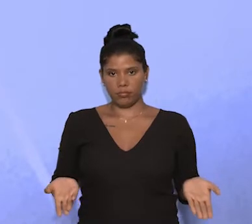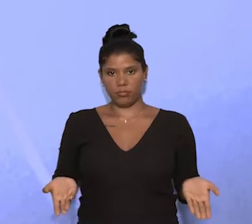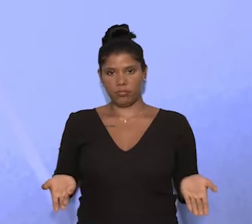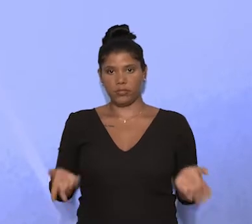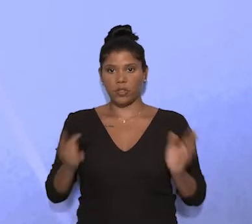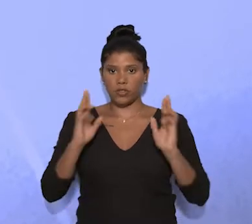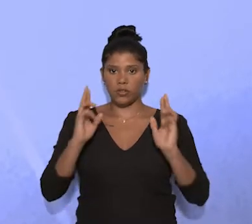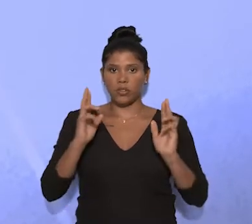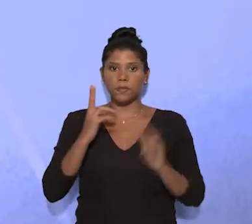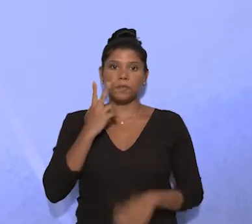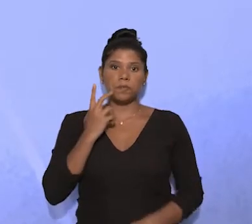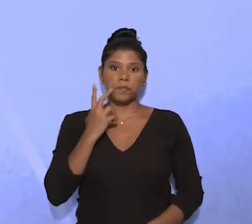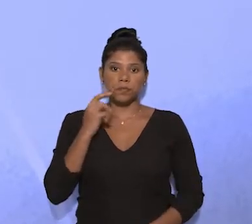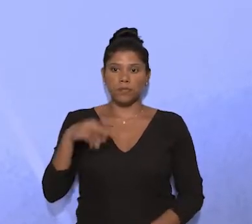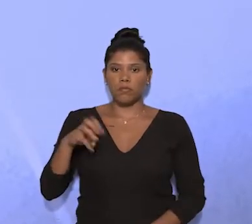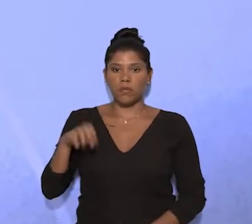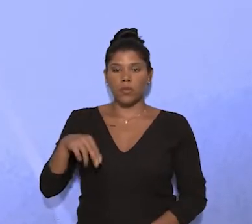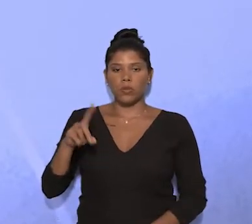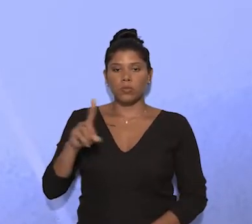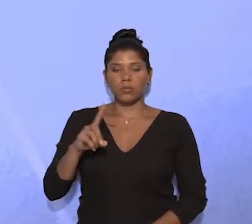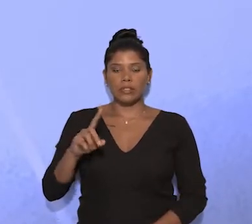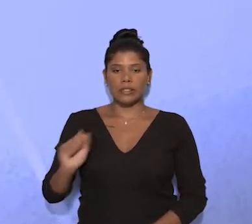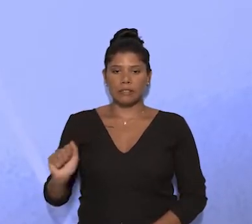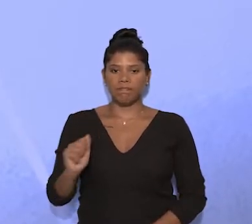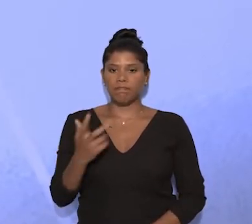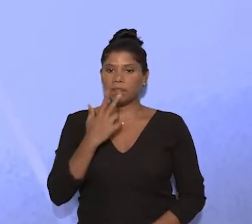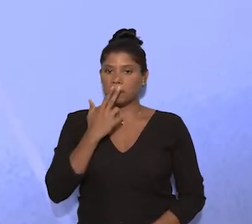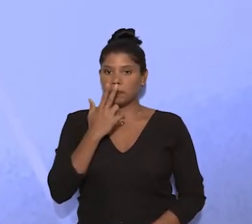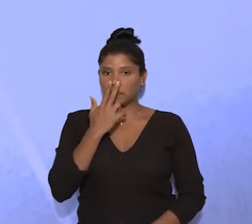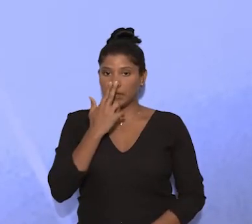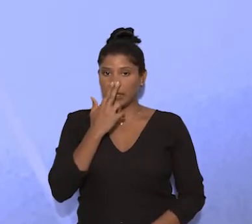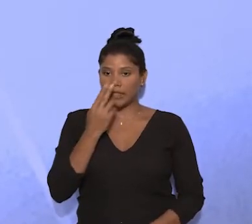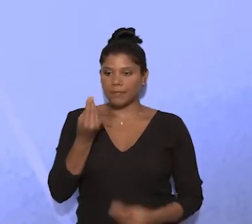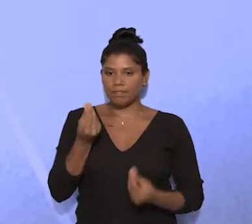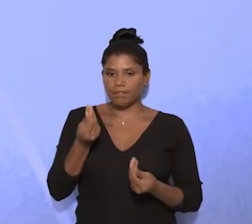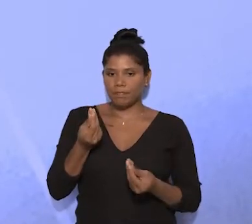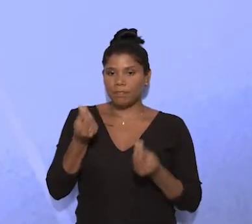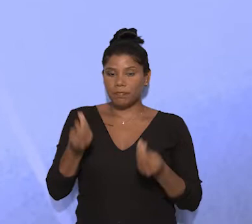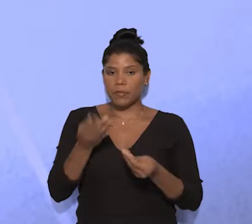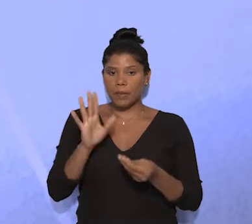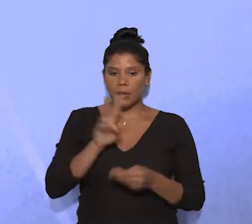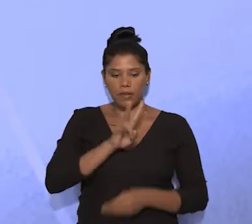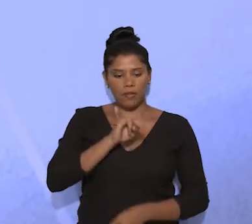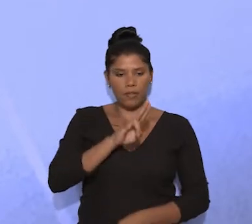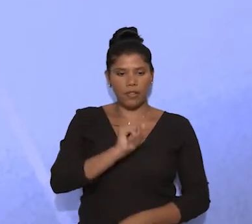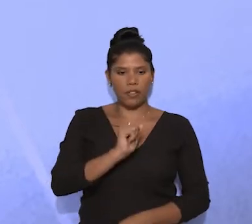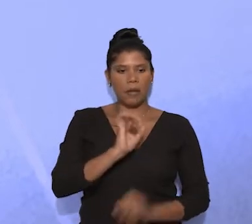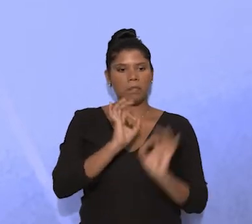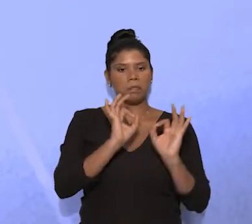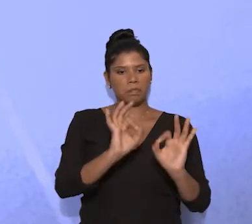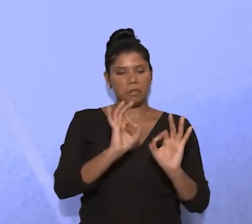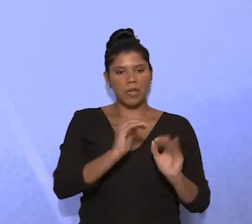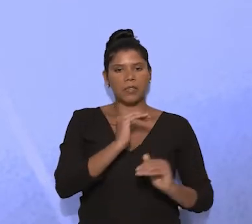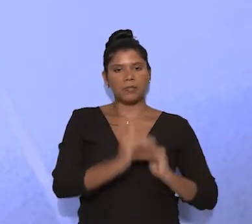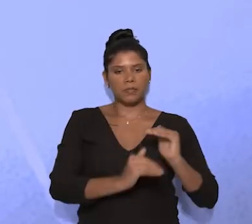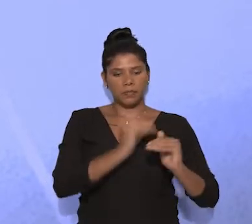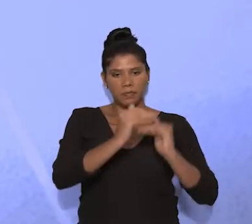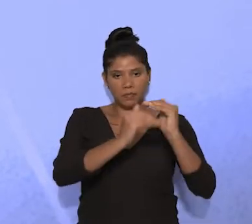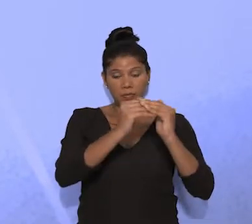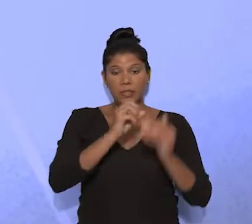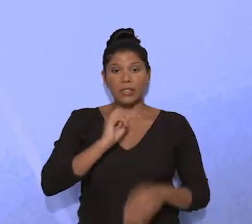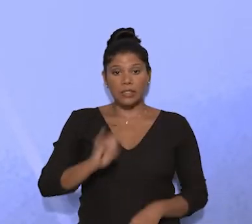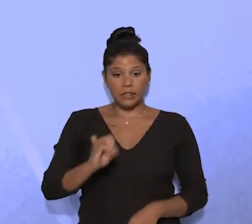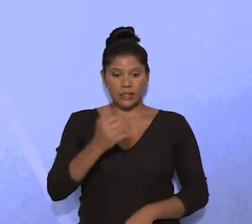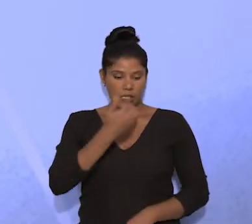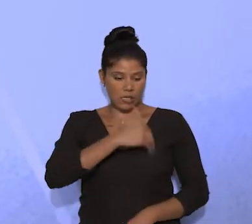Ceará, o Mendonça não jogou tão bem, mas o Vina começou, exatamente, a mostrar futebol. E é importante, porque aí vai dando confiança. Se o time começar a engrenar